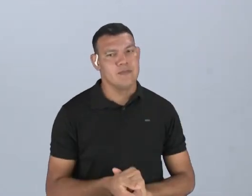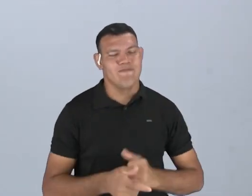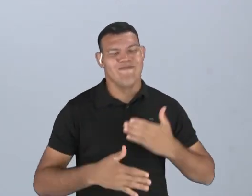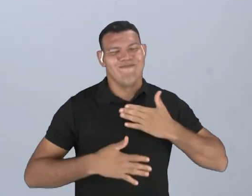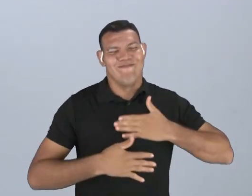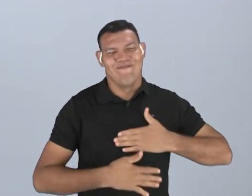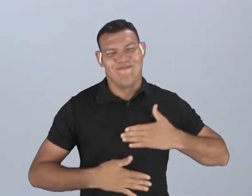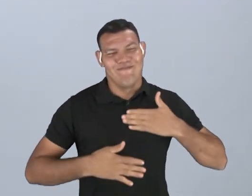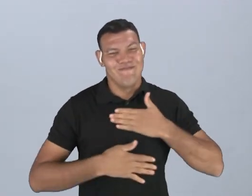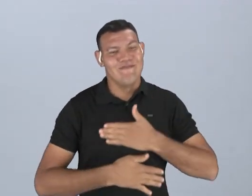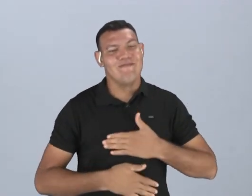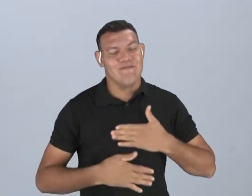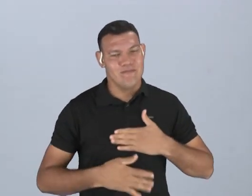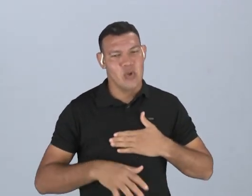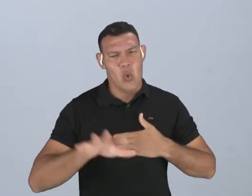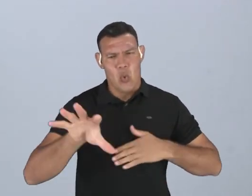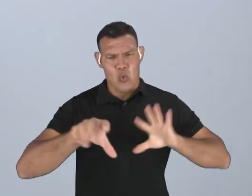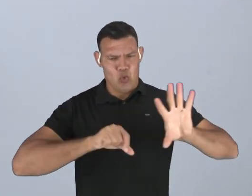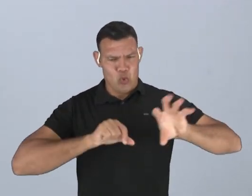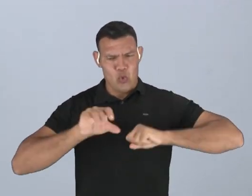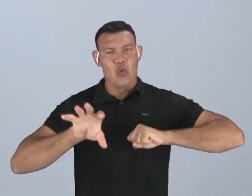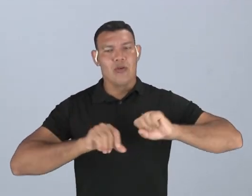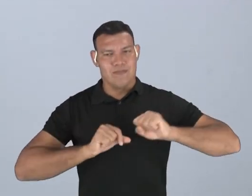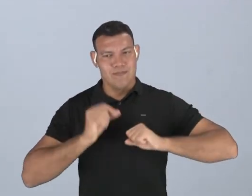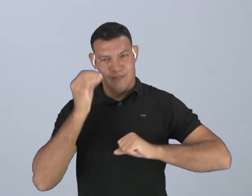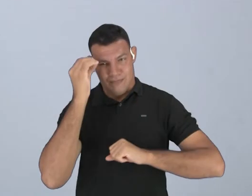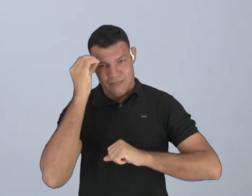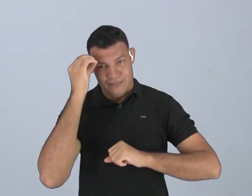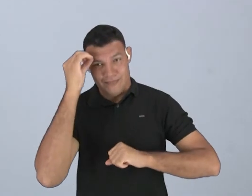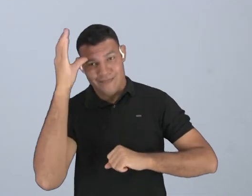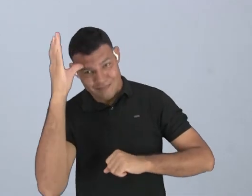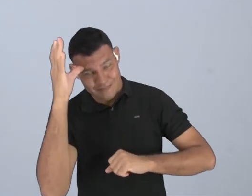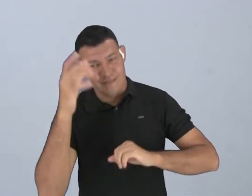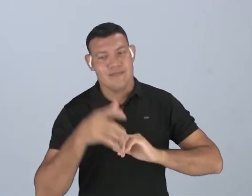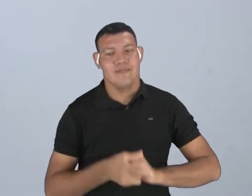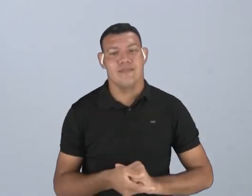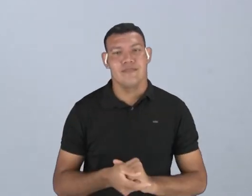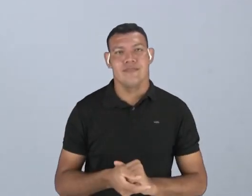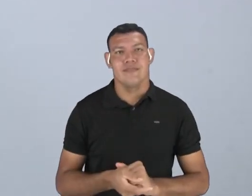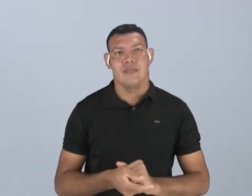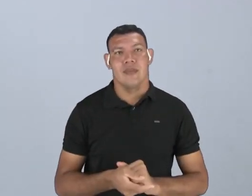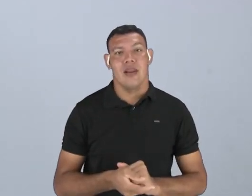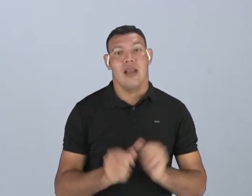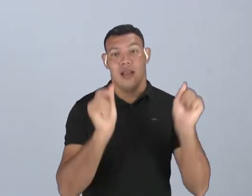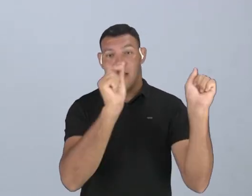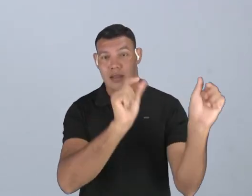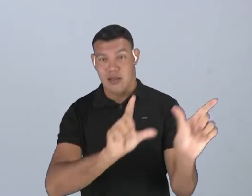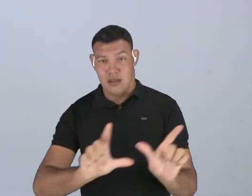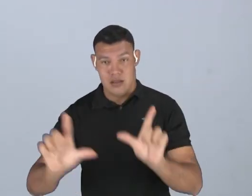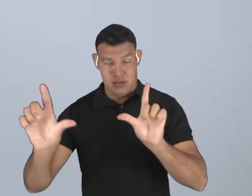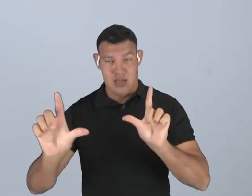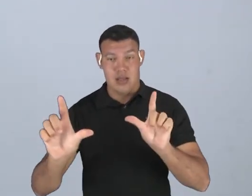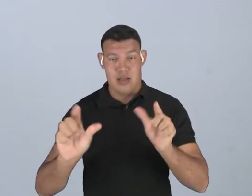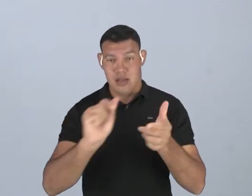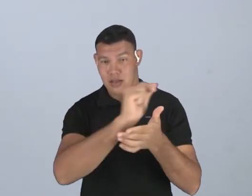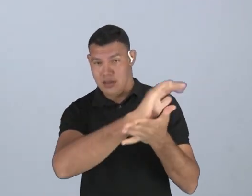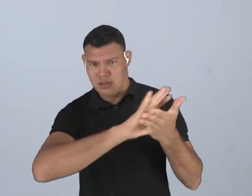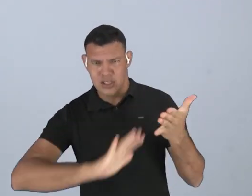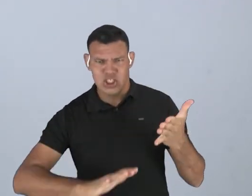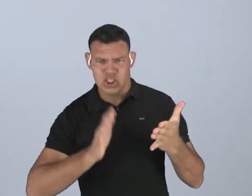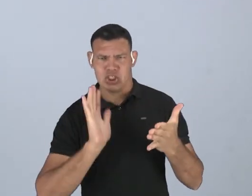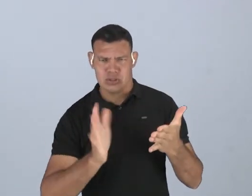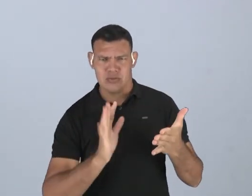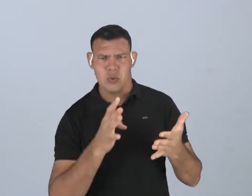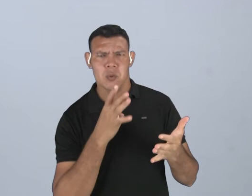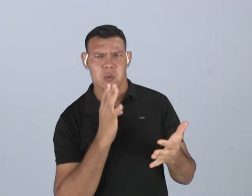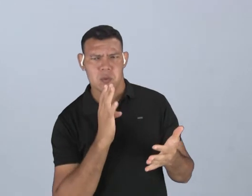agregue isso ao seu conhecimento sempre, tá bom? Olha aqui uma atividade interessante. Certamente você já ouviu falar de